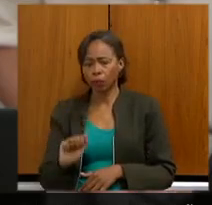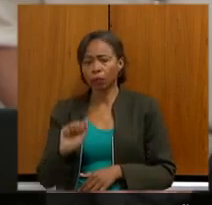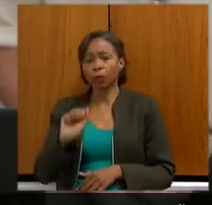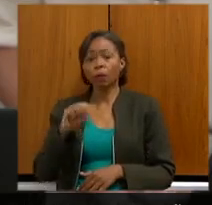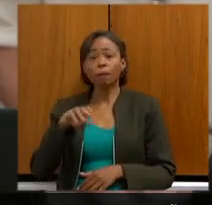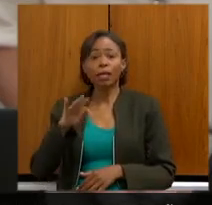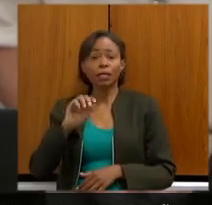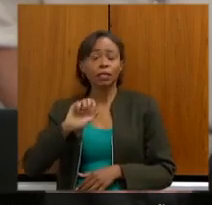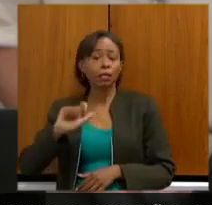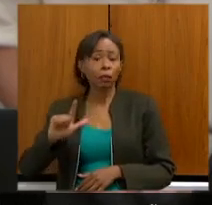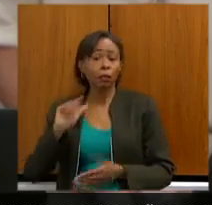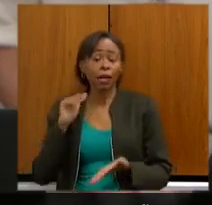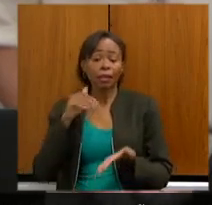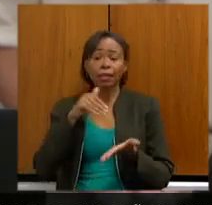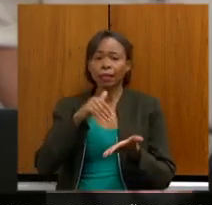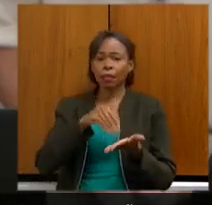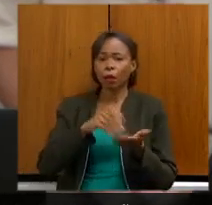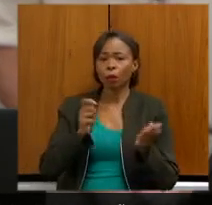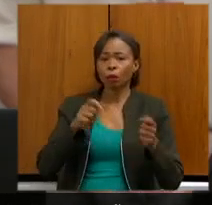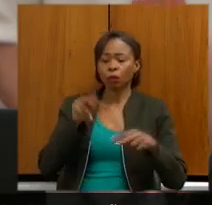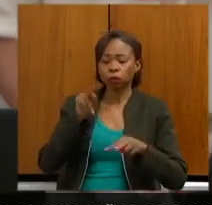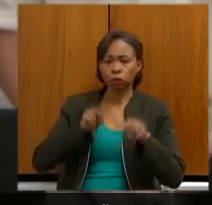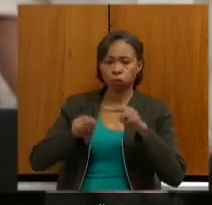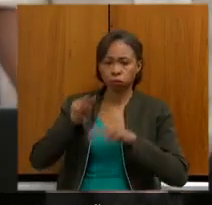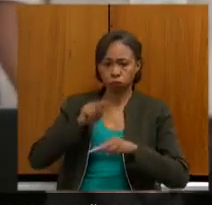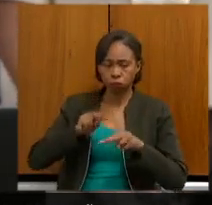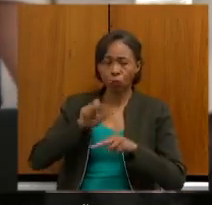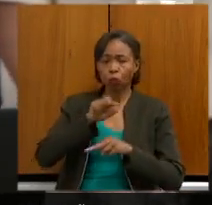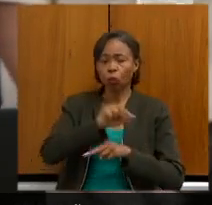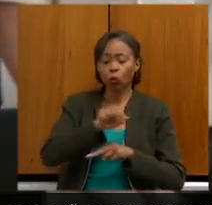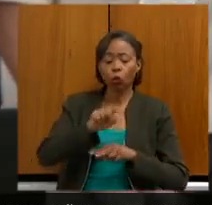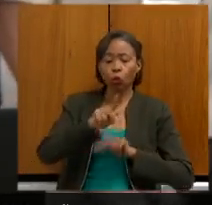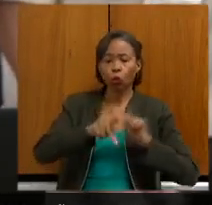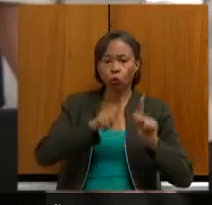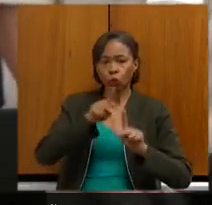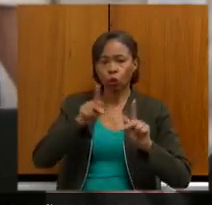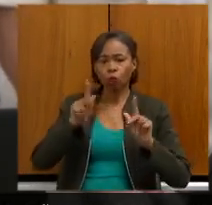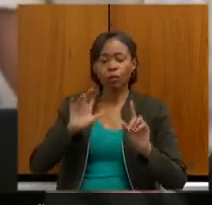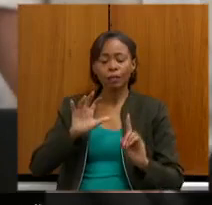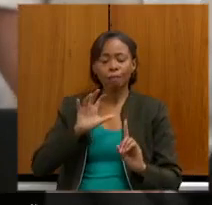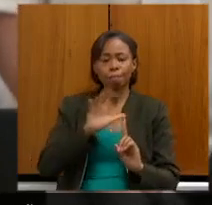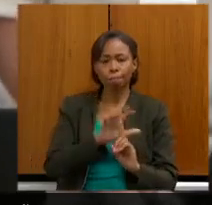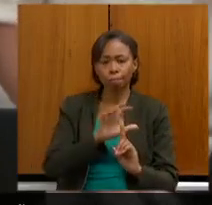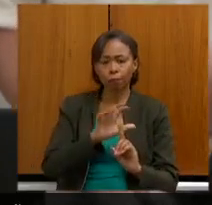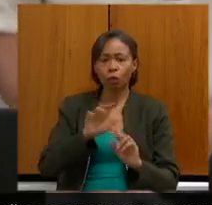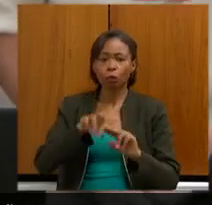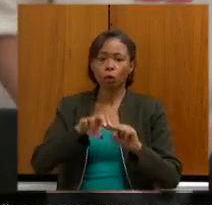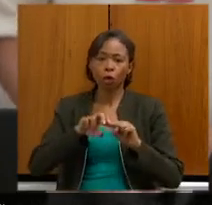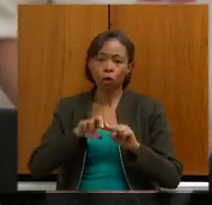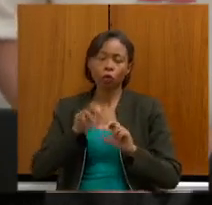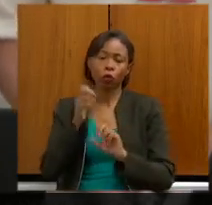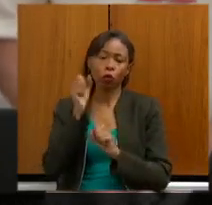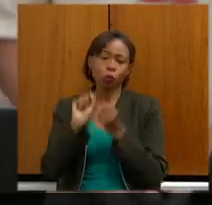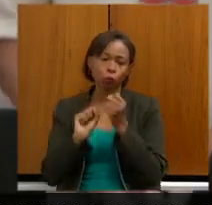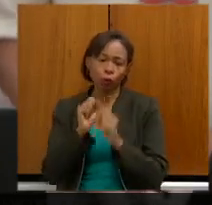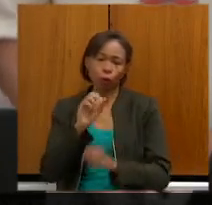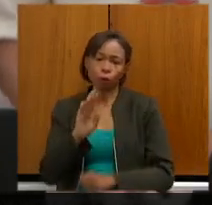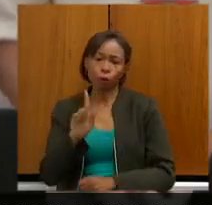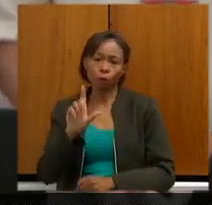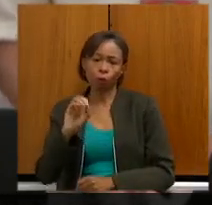protocolo de consulta livre prévia e informada das Comunidades atingidas pelo empreendimento bloco B